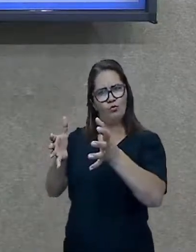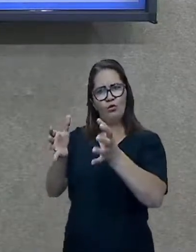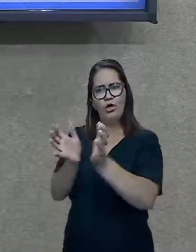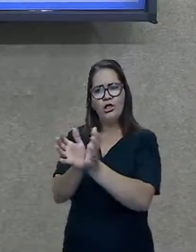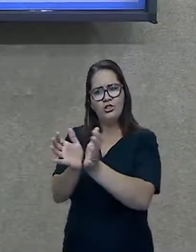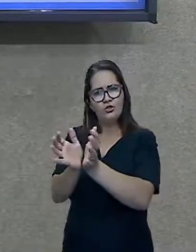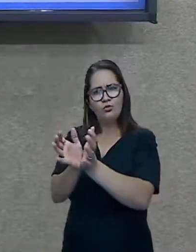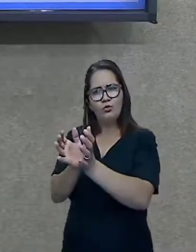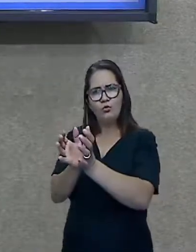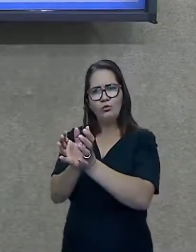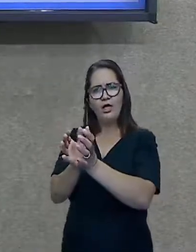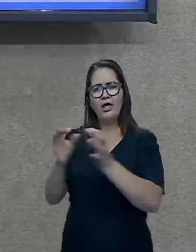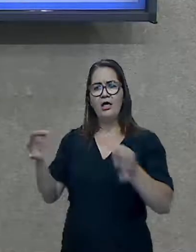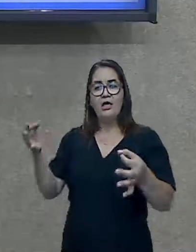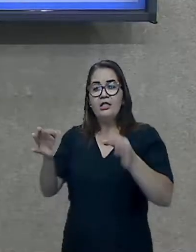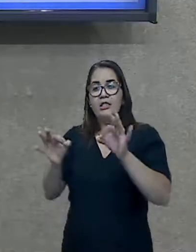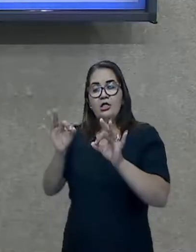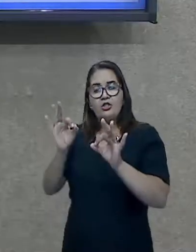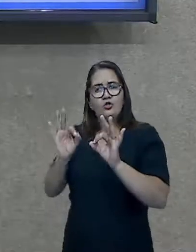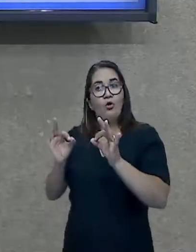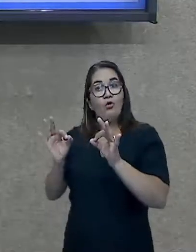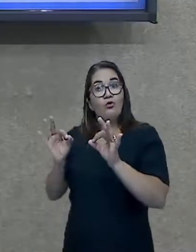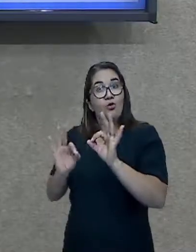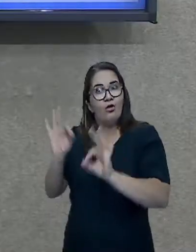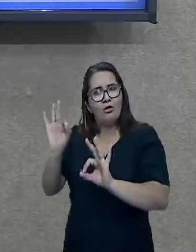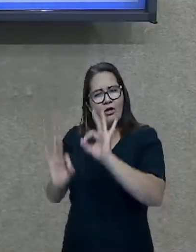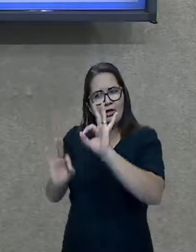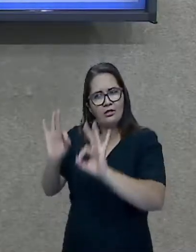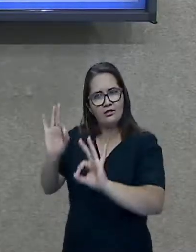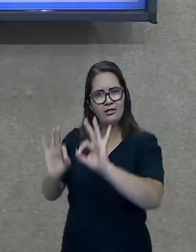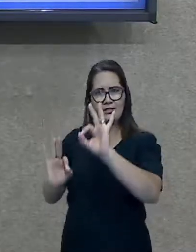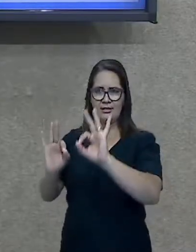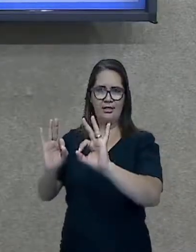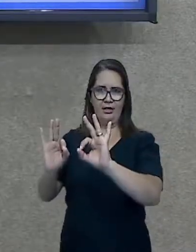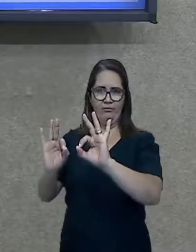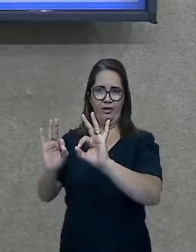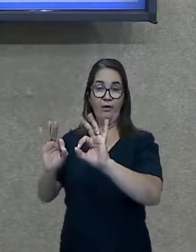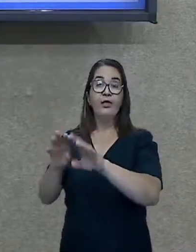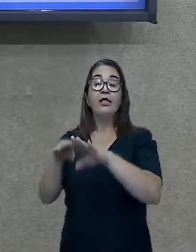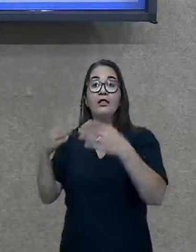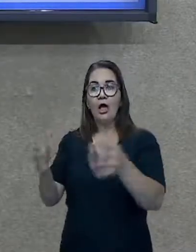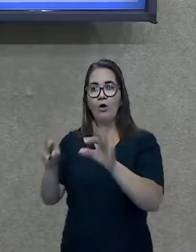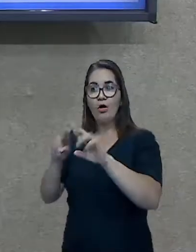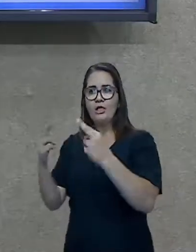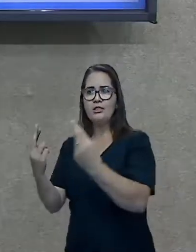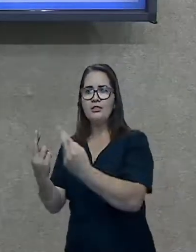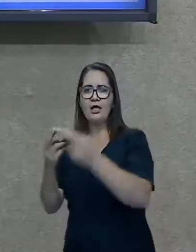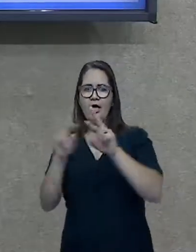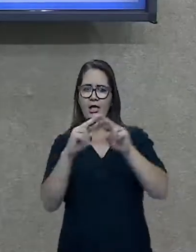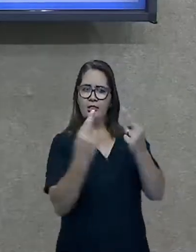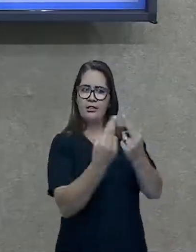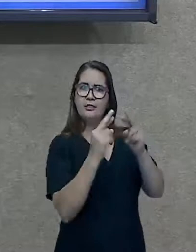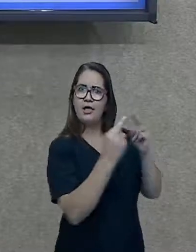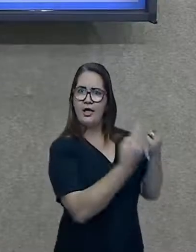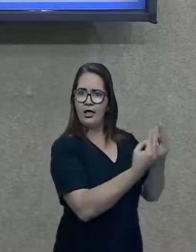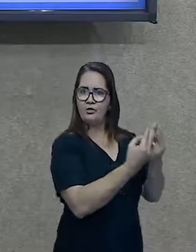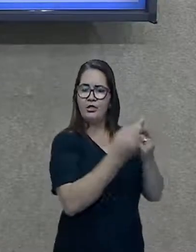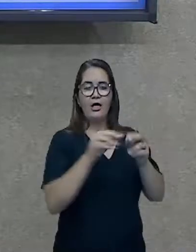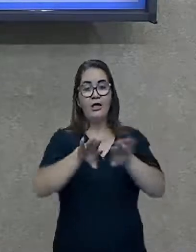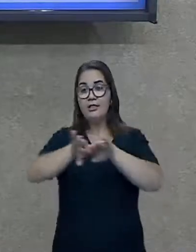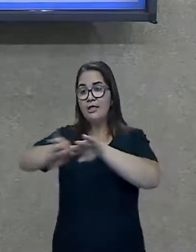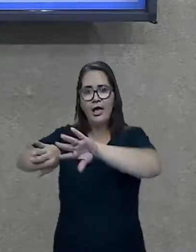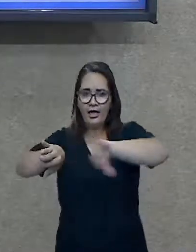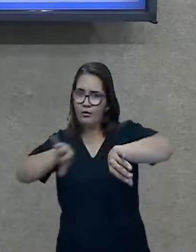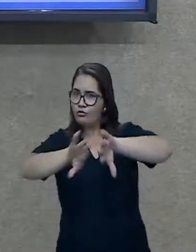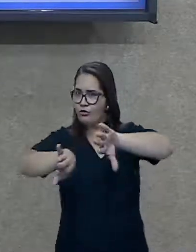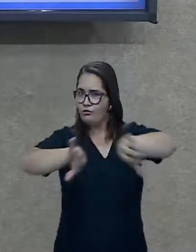da seguinte maneira: cada uma destas cidades eram divididas em bairros governados por um